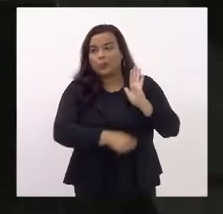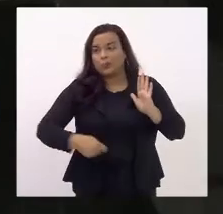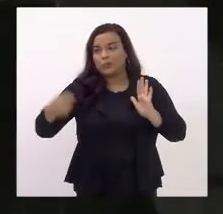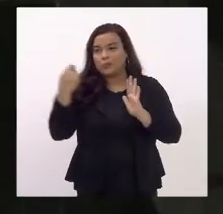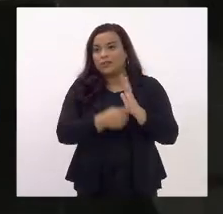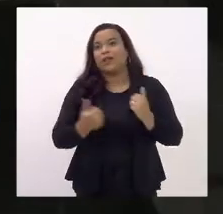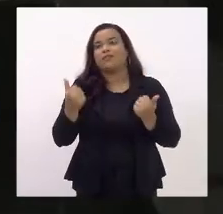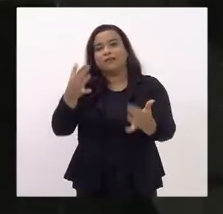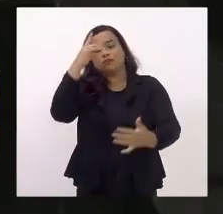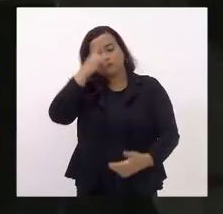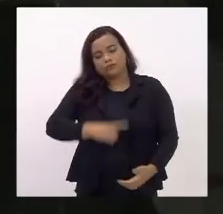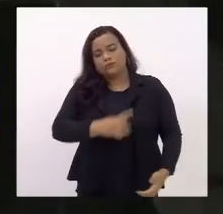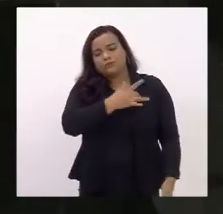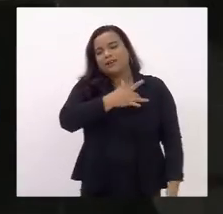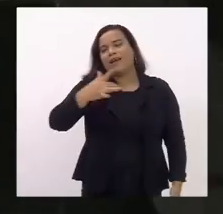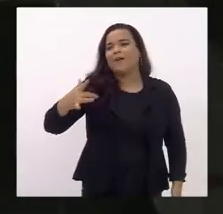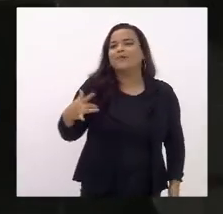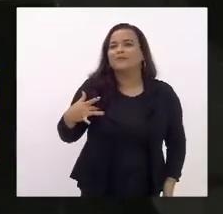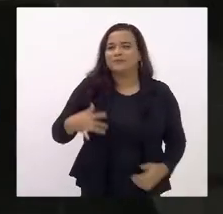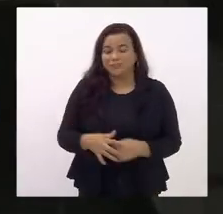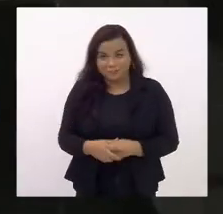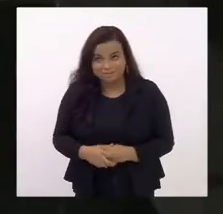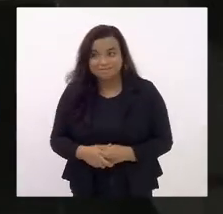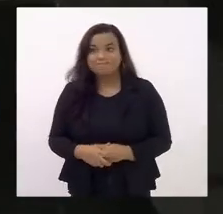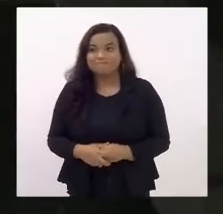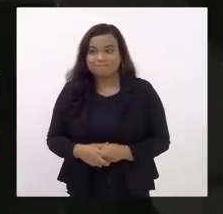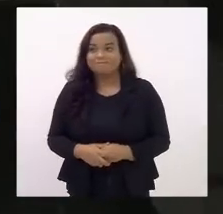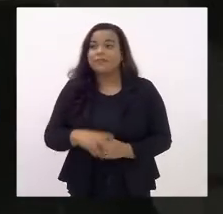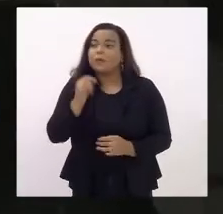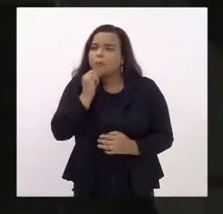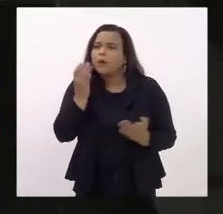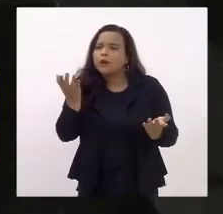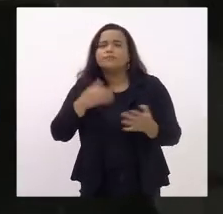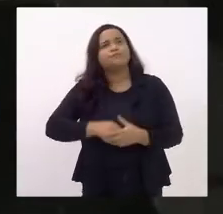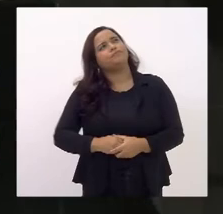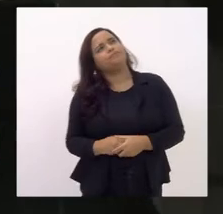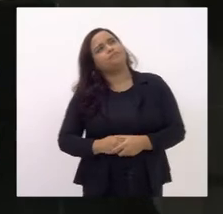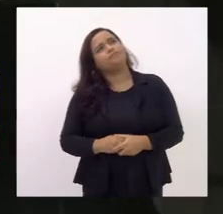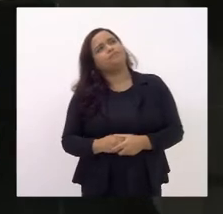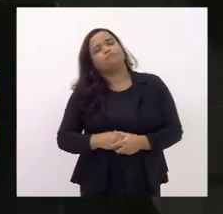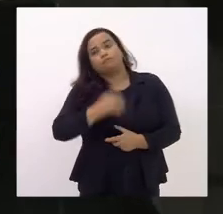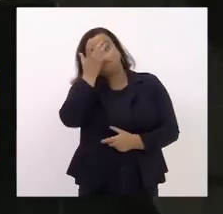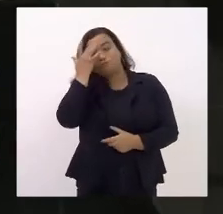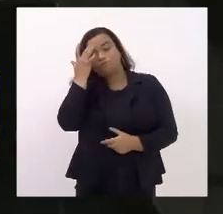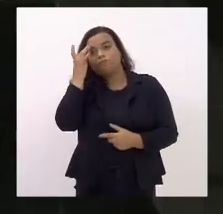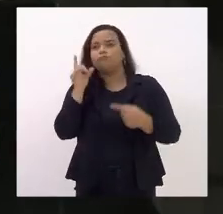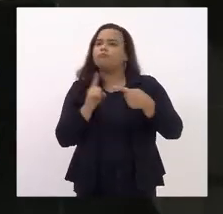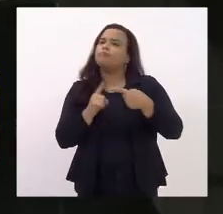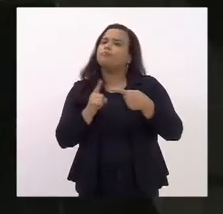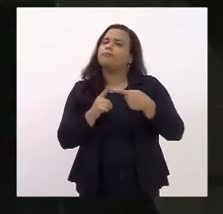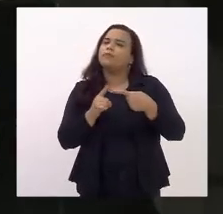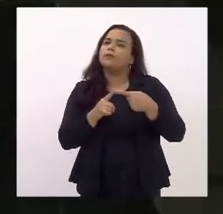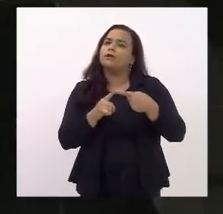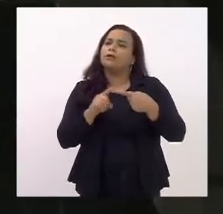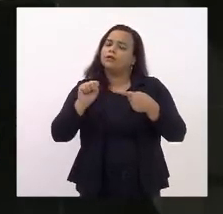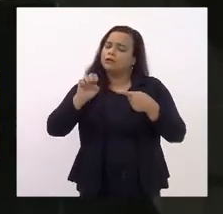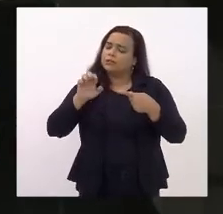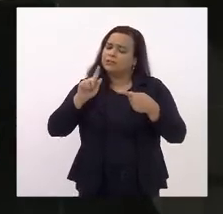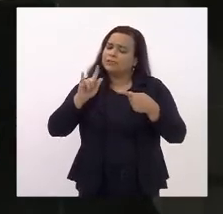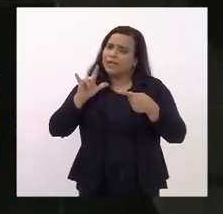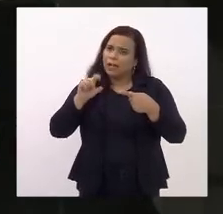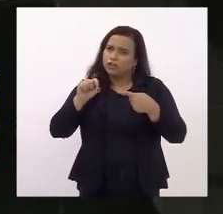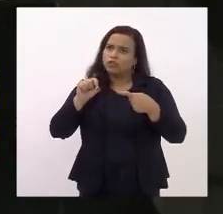pelo direito à saúde. Me refiro, por exemplo, a figuras como Sérgio